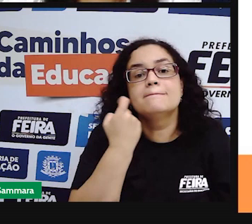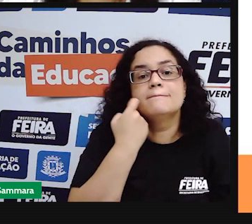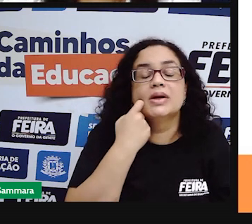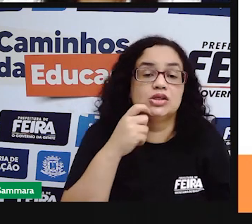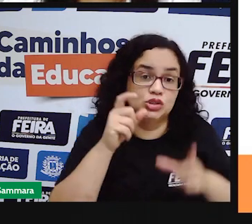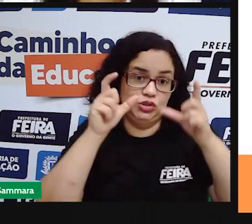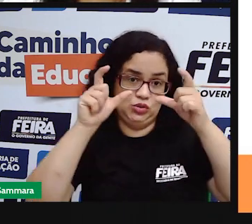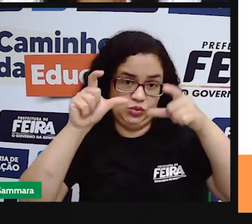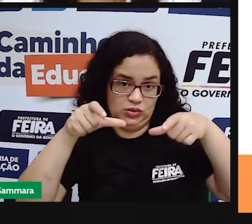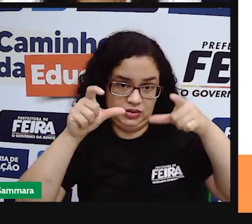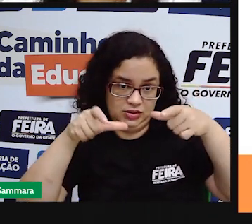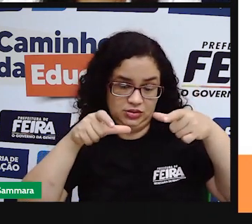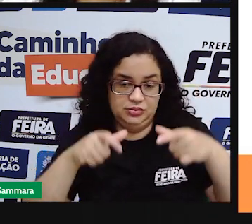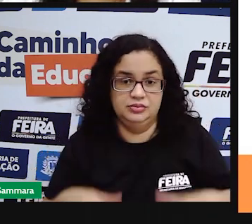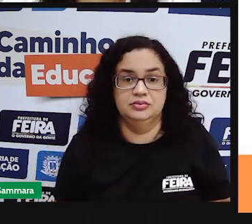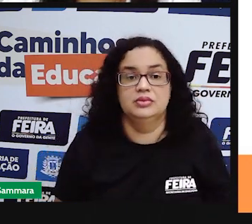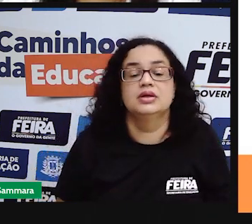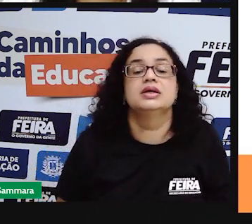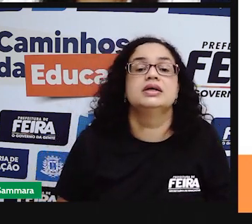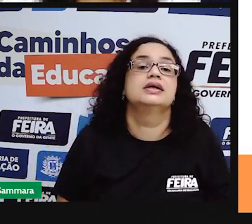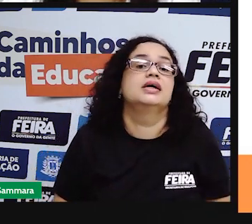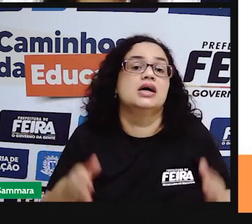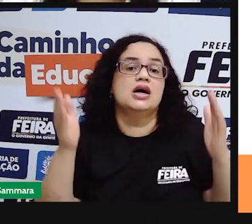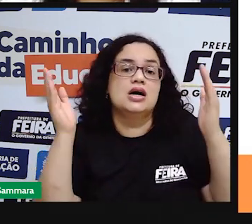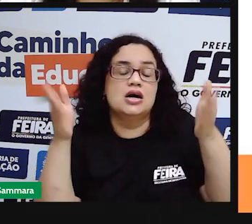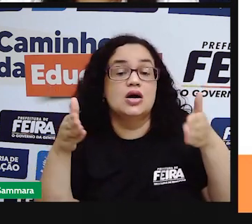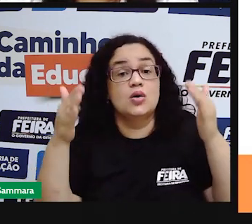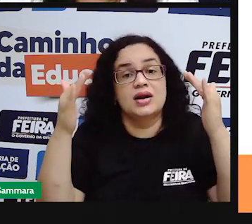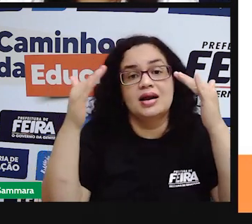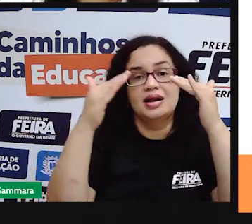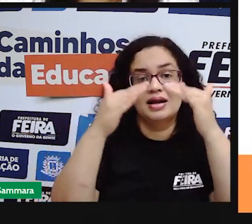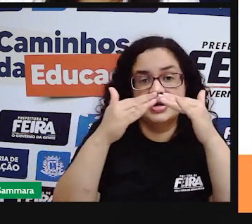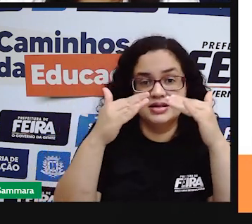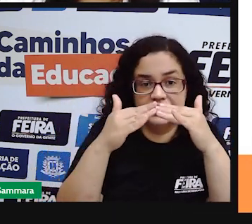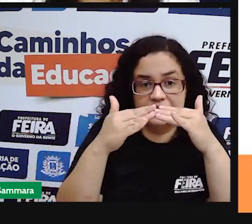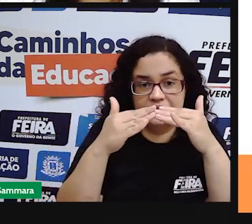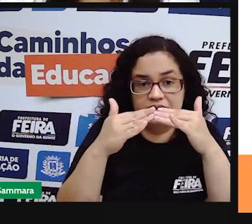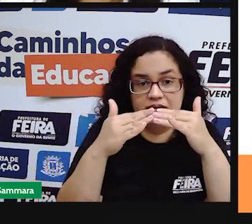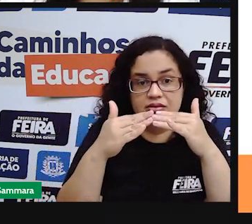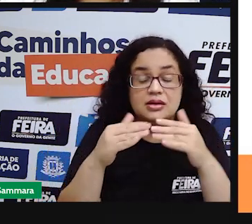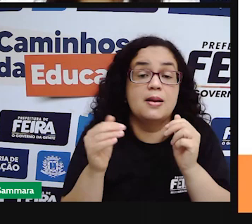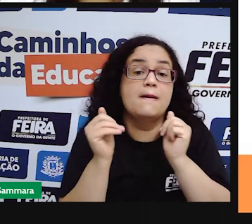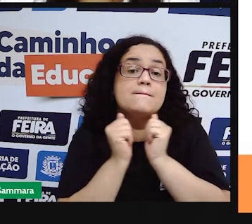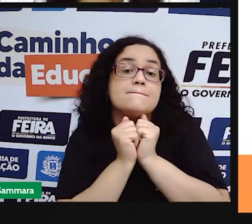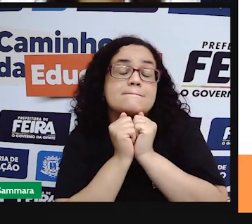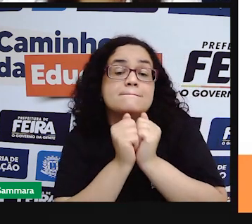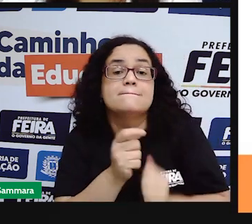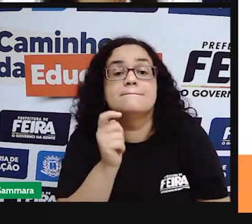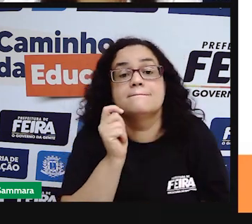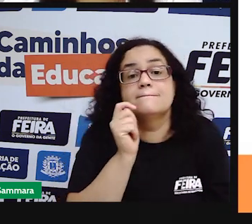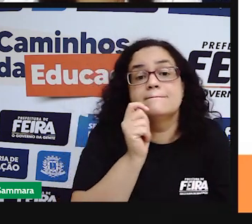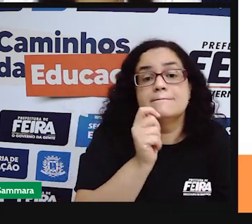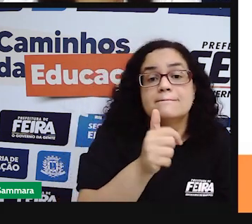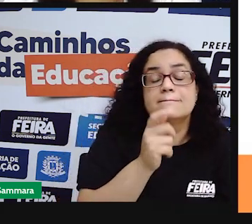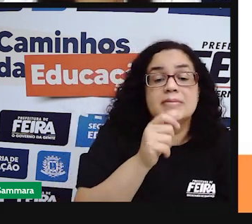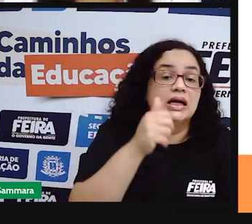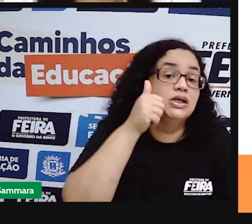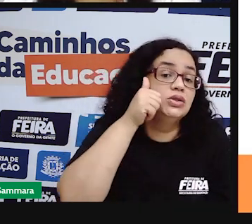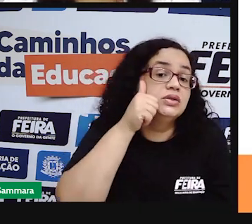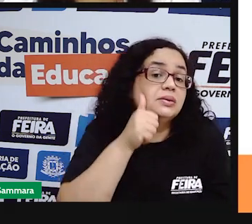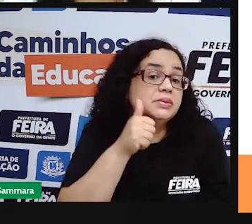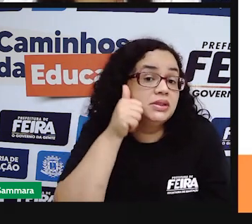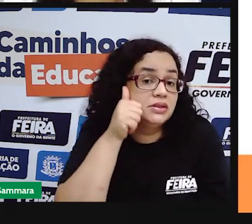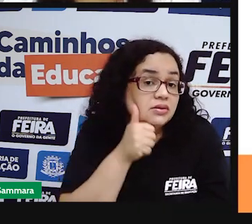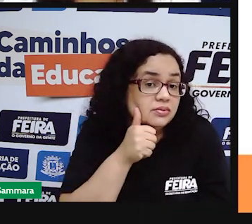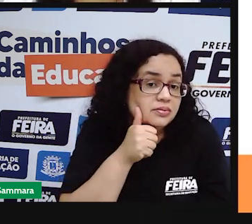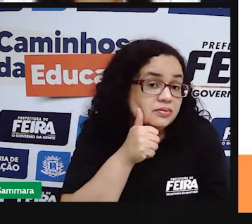peixe. E agora, a casa. A casa está perto da menina. Onde a